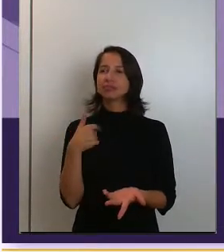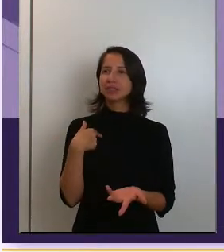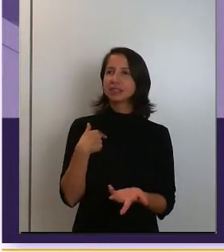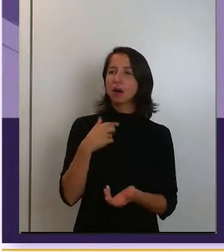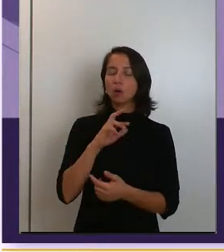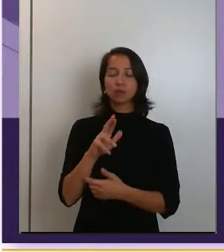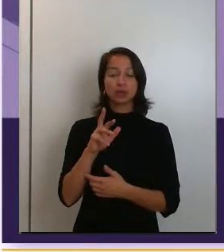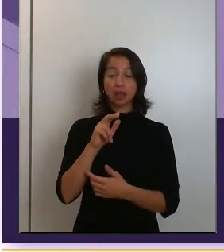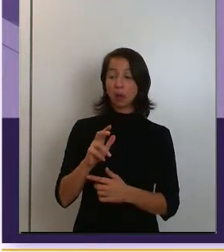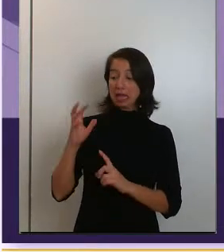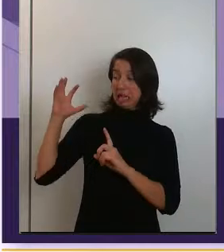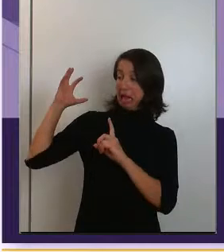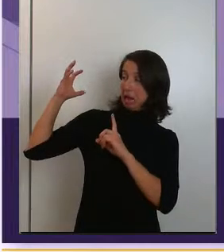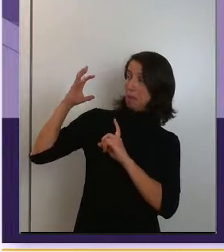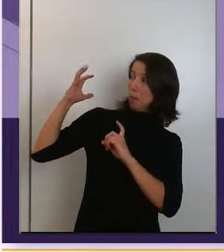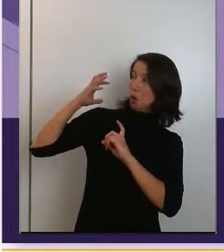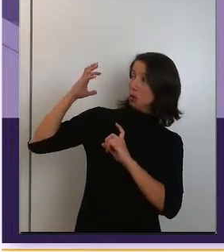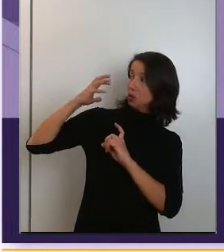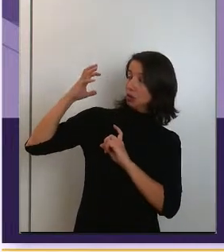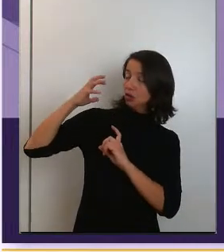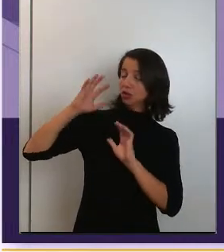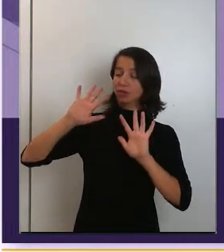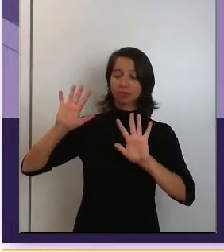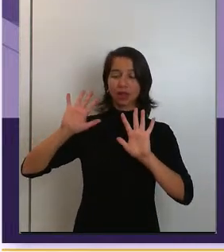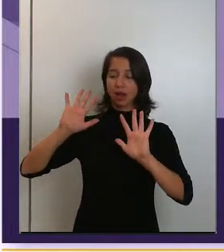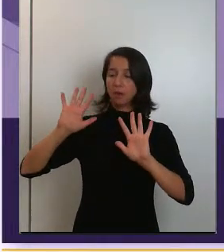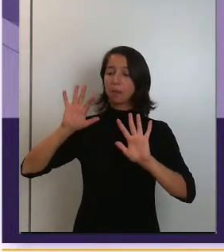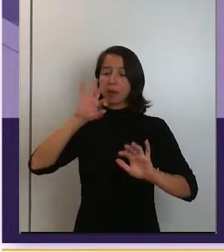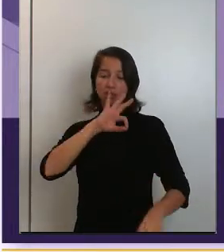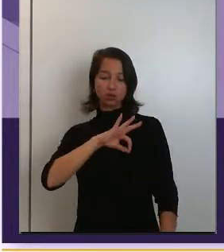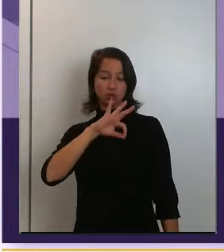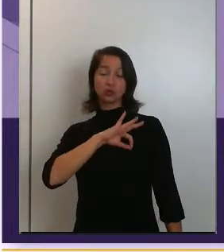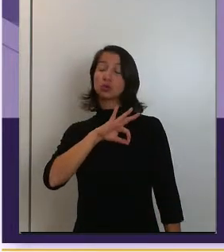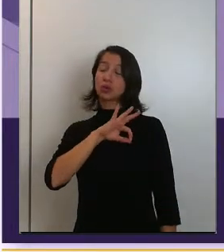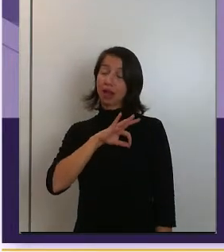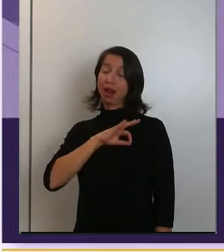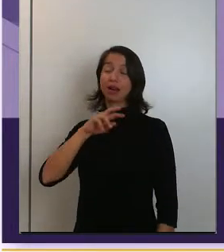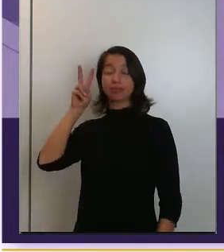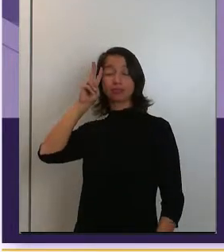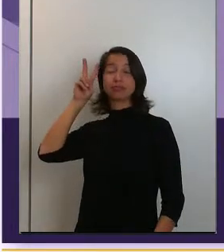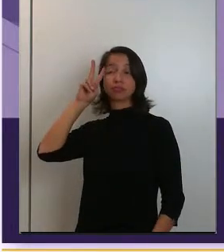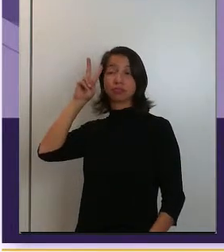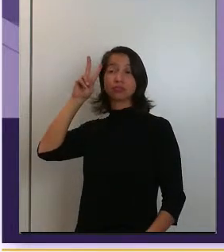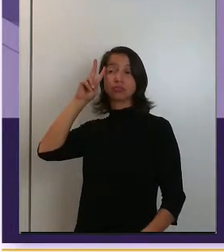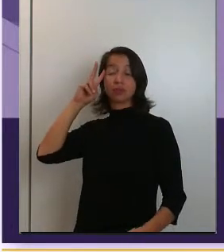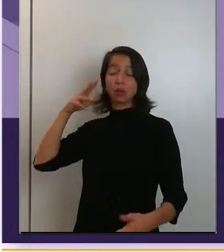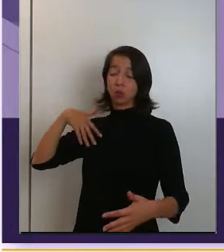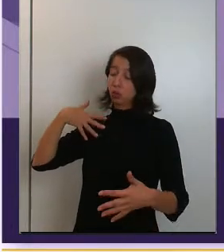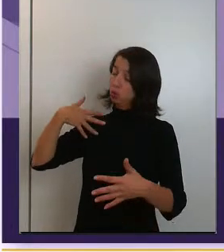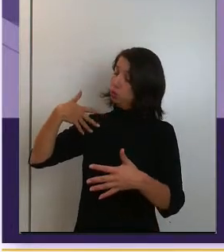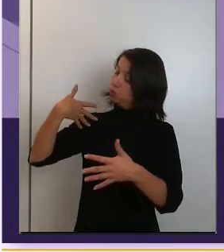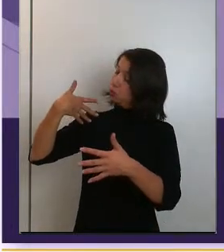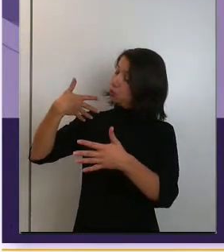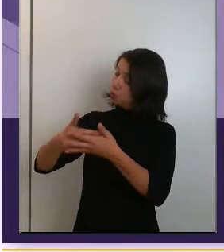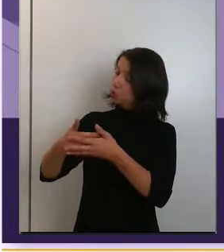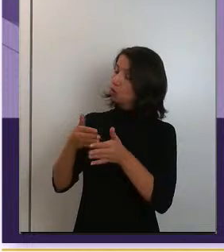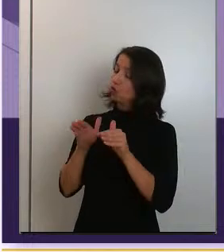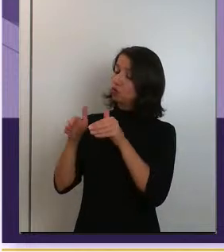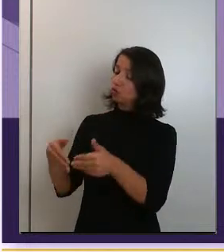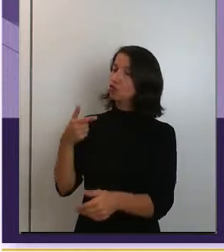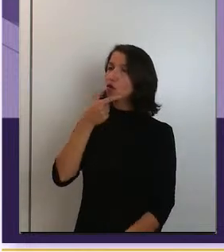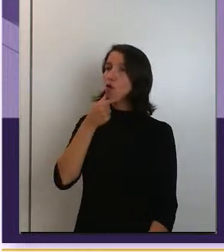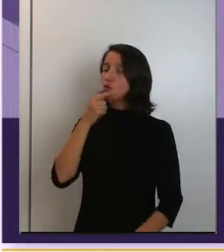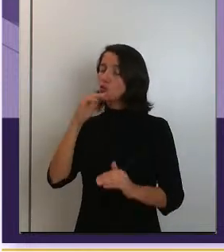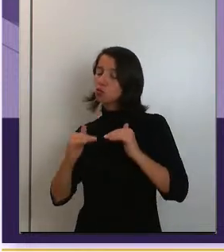nós, mulheres, aos homens, mas sim o poder que o salário historicamente vem conferindo aos homens. E nesse contexto, a Silvia Federici